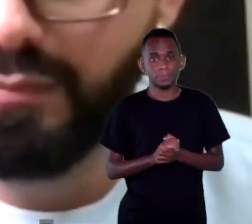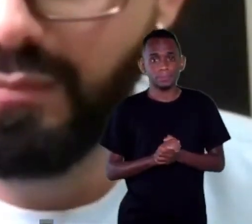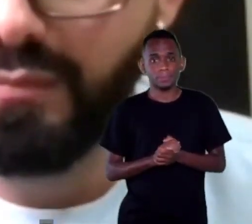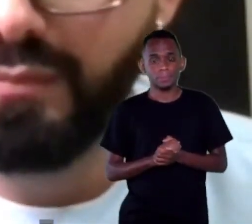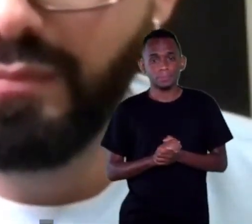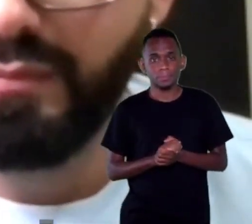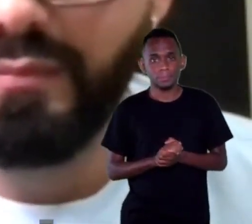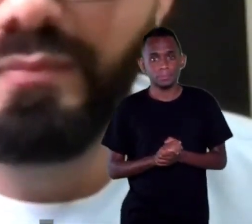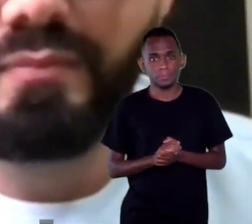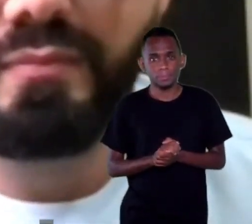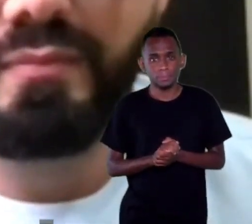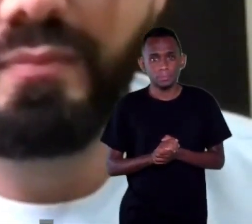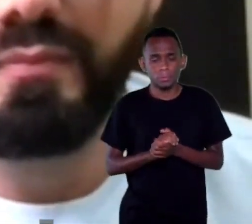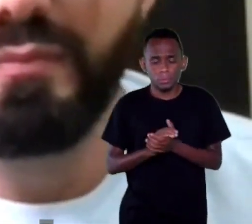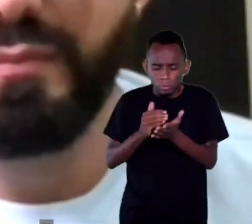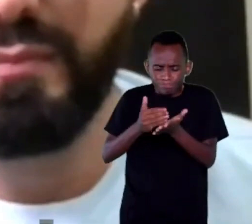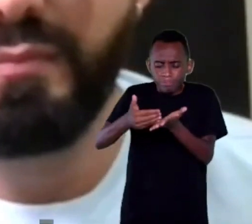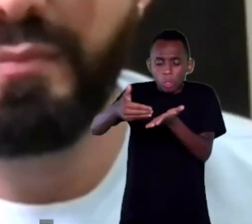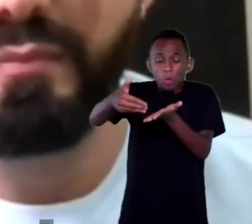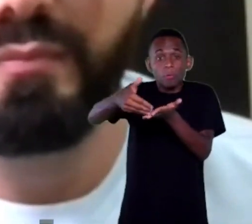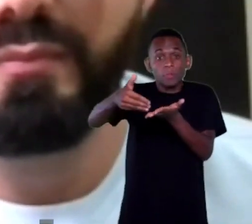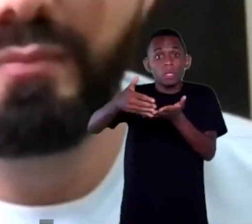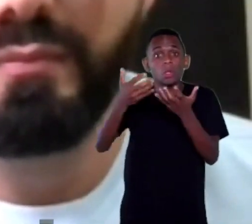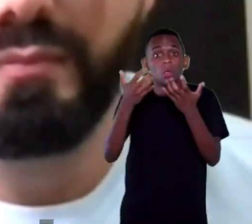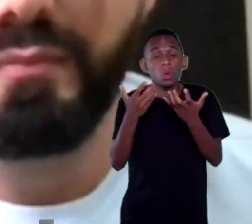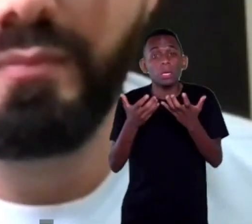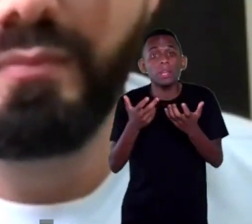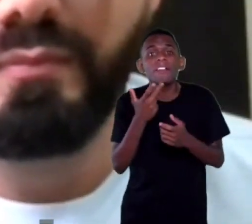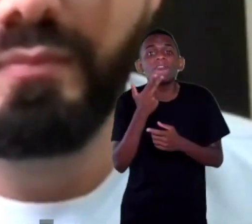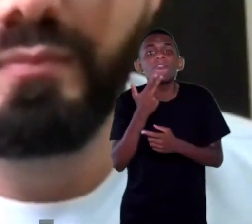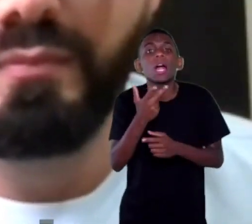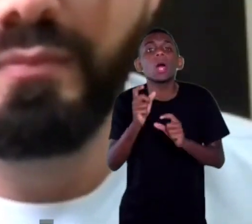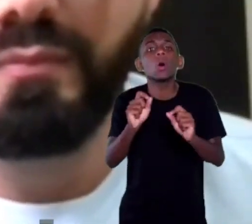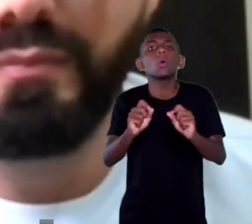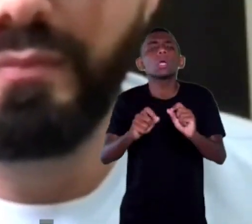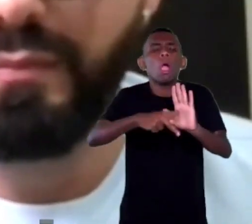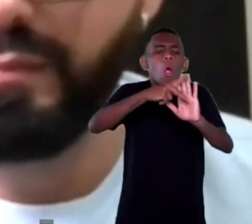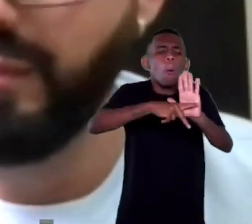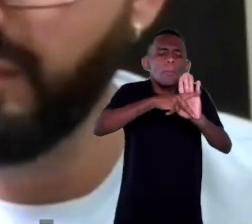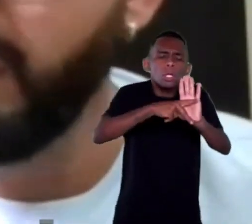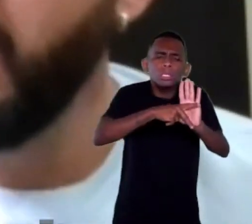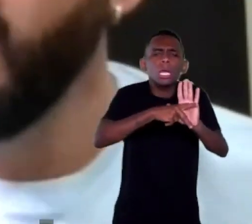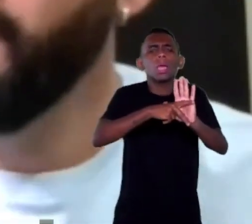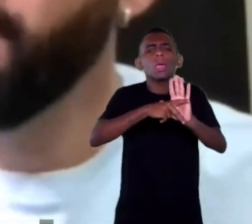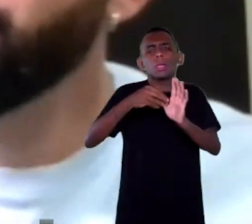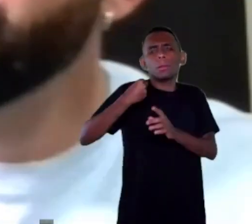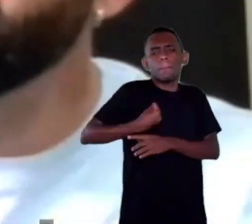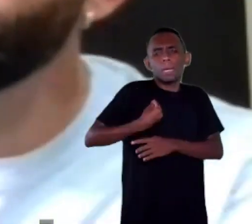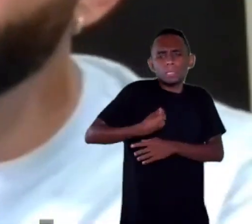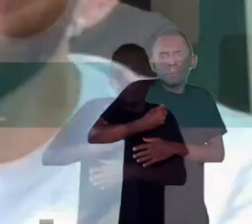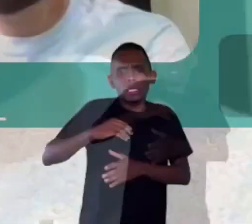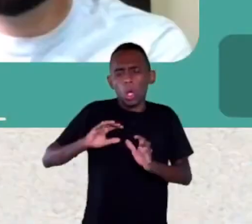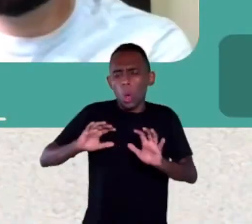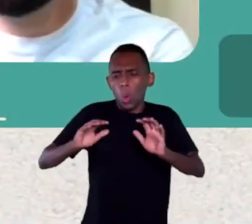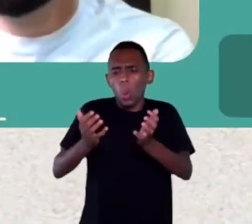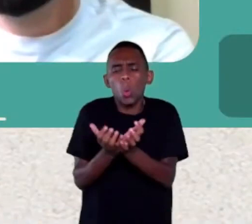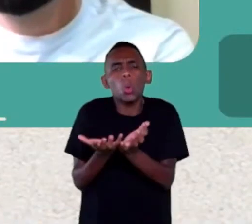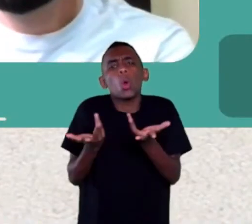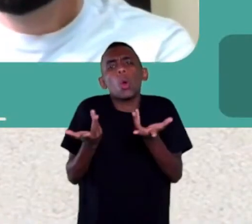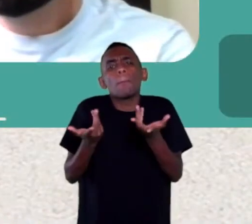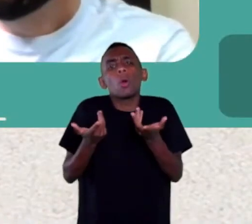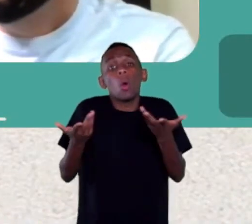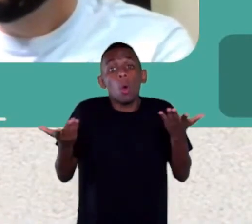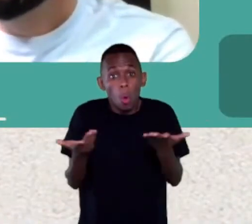quase caminhando para o final. Eu quero que a gente fale dos seus projetos, participação em coletâneas. Hoje mesmo chegou